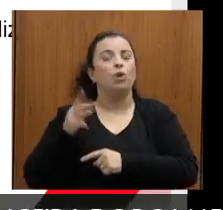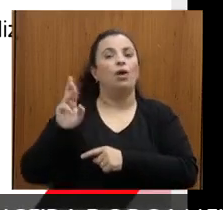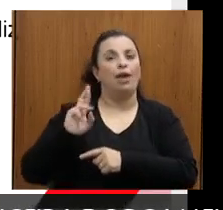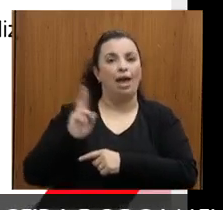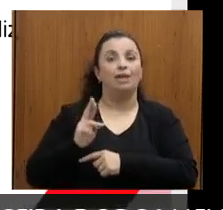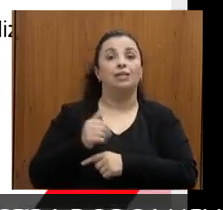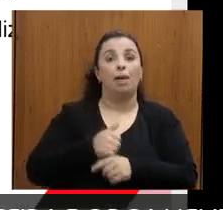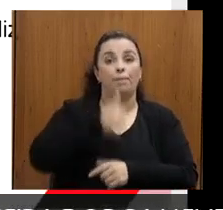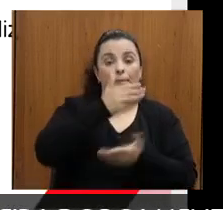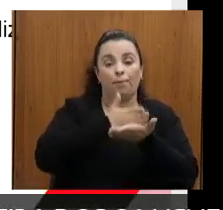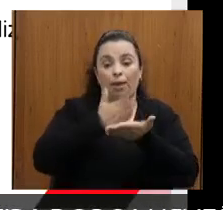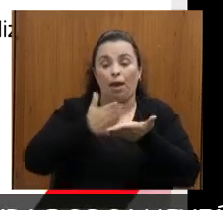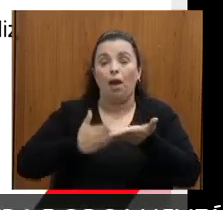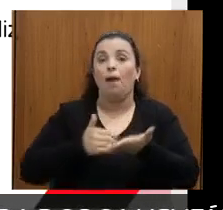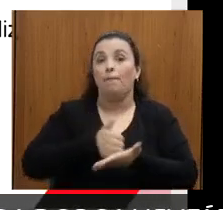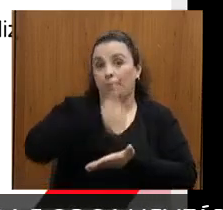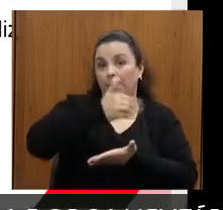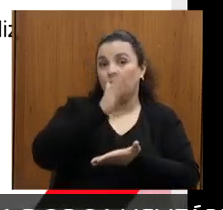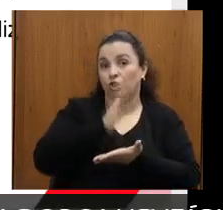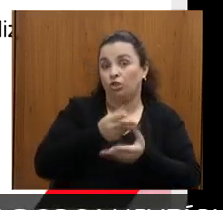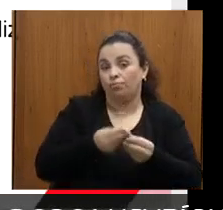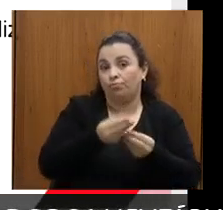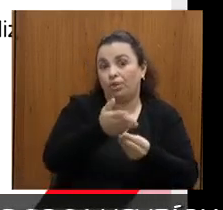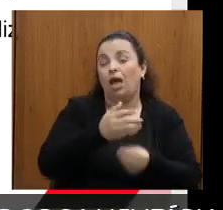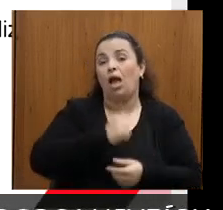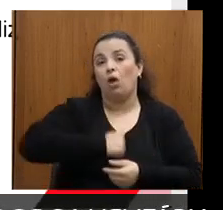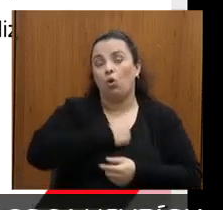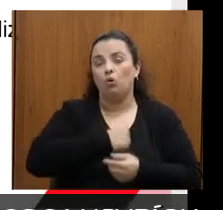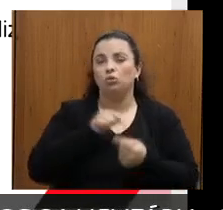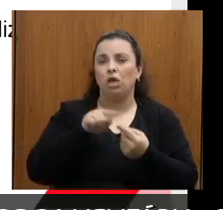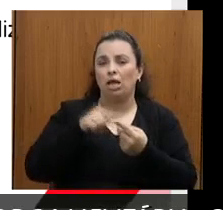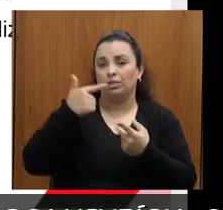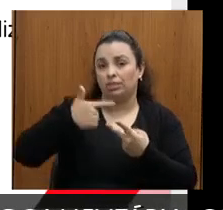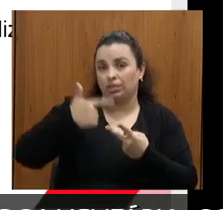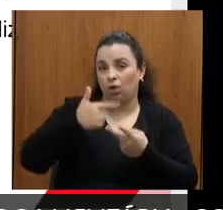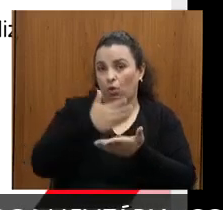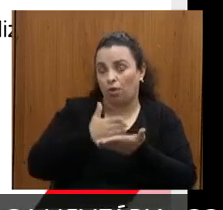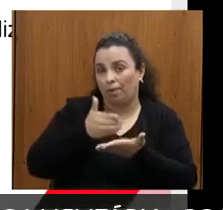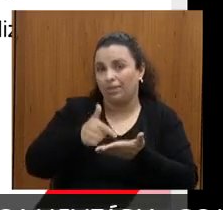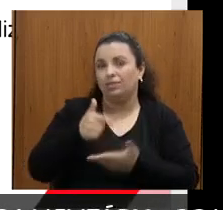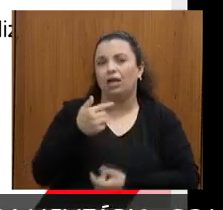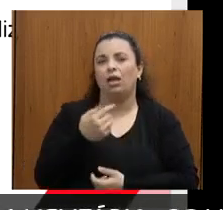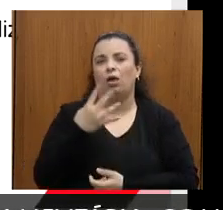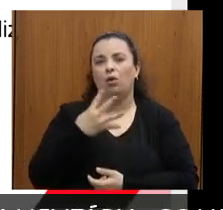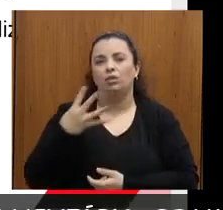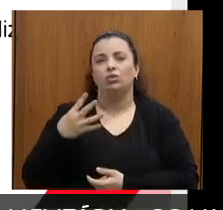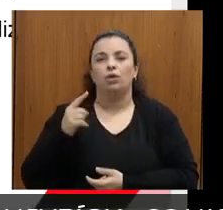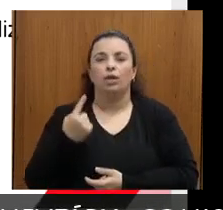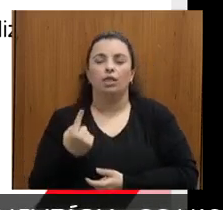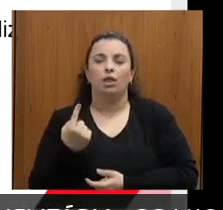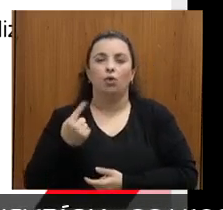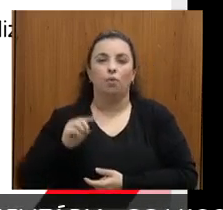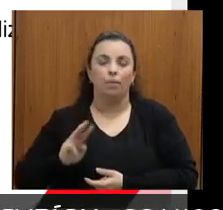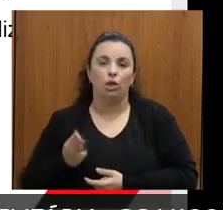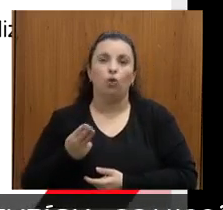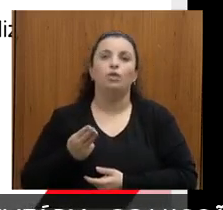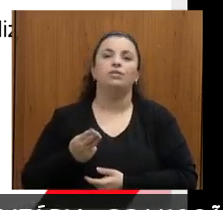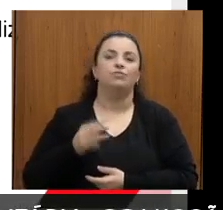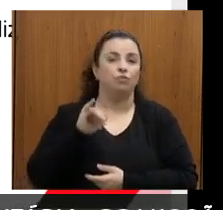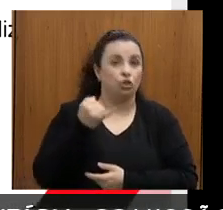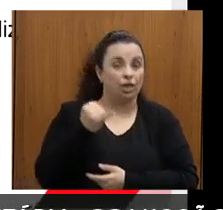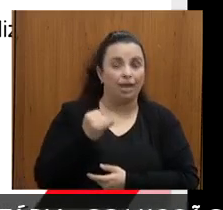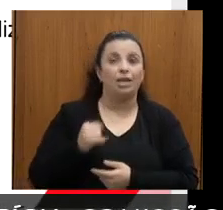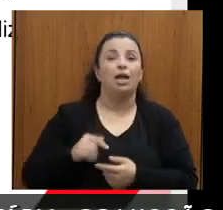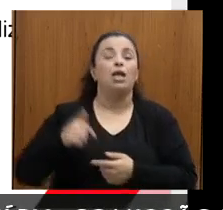em agosto, a segunda parcela prevista para 31 de janeiro, com valor de R 449 milhões, e a terceira parcela em 1º de julho.